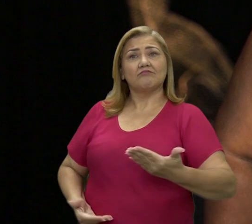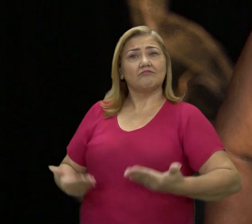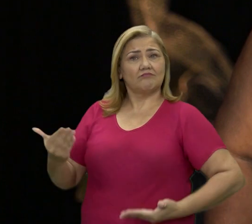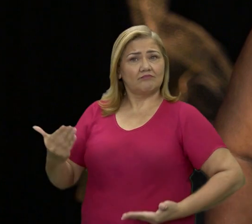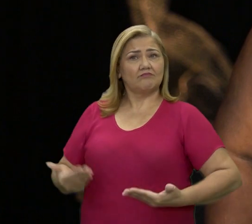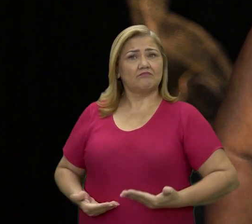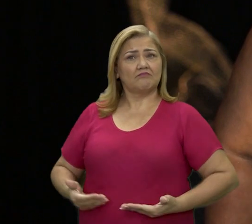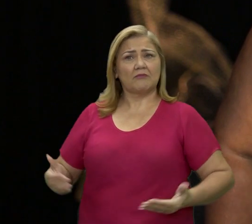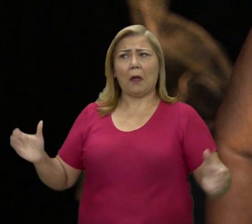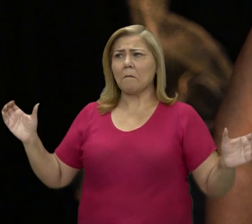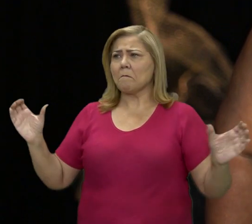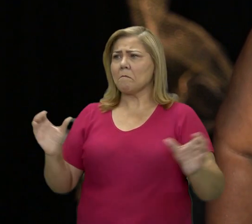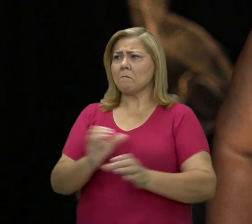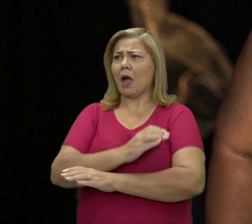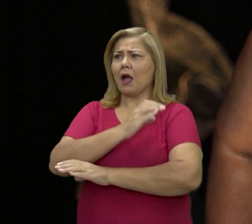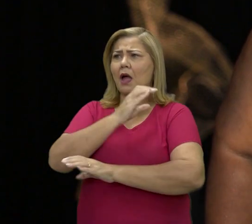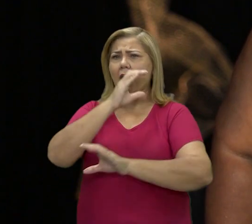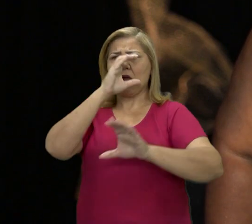obediente, servil,